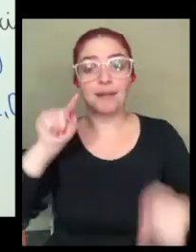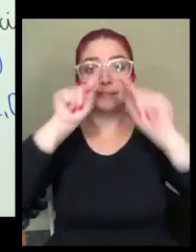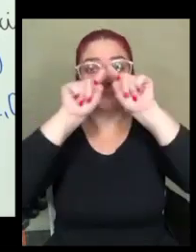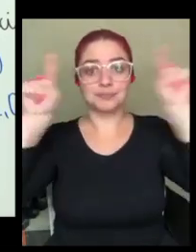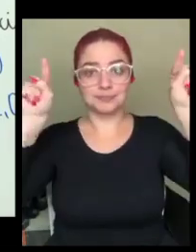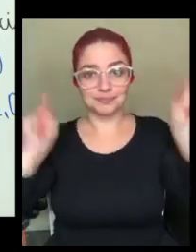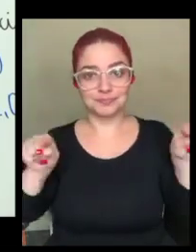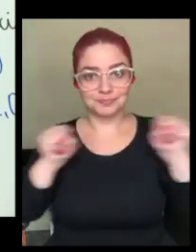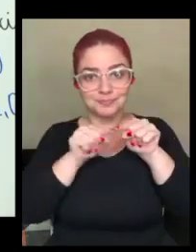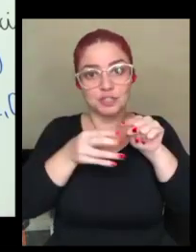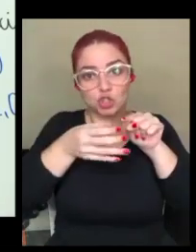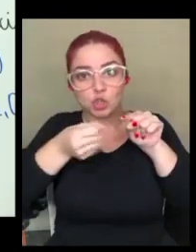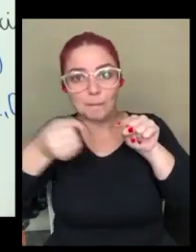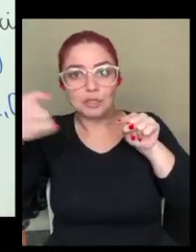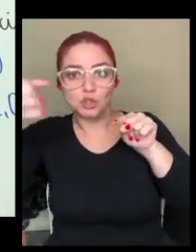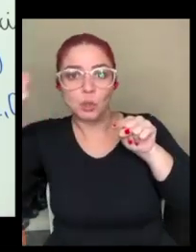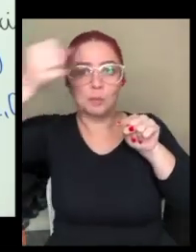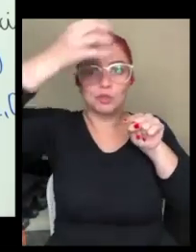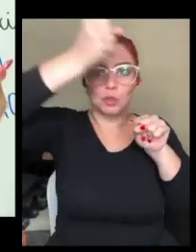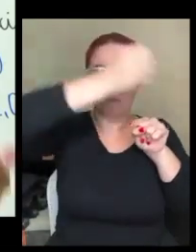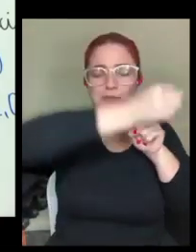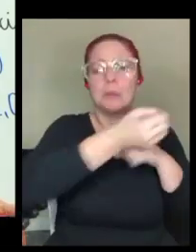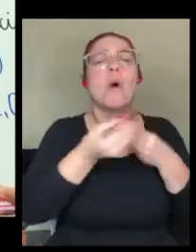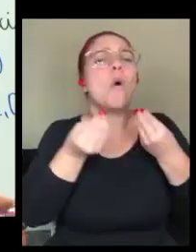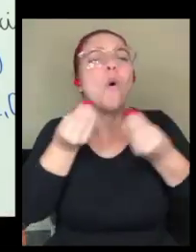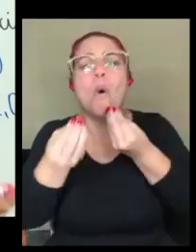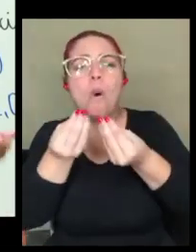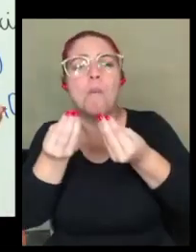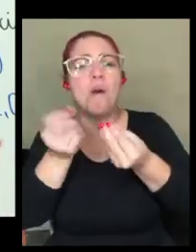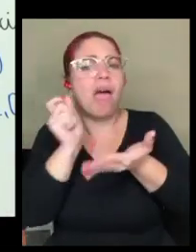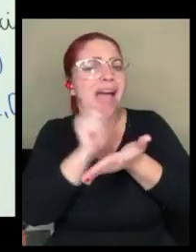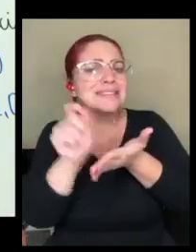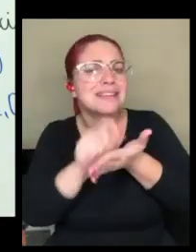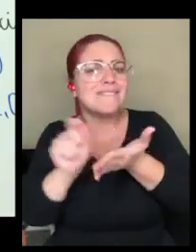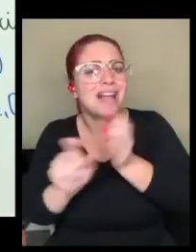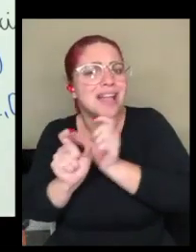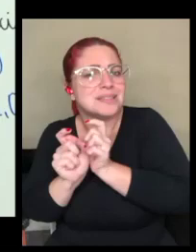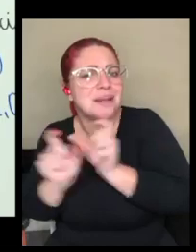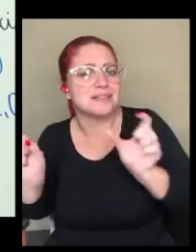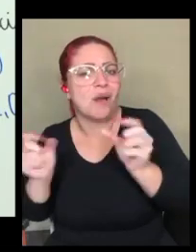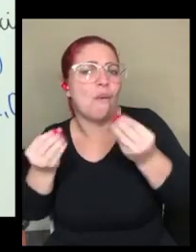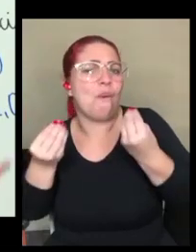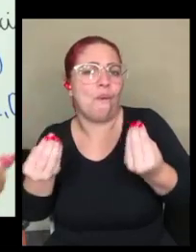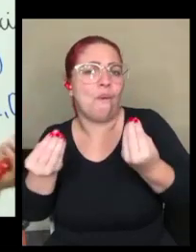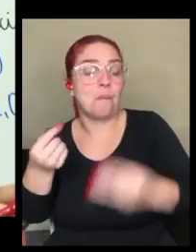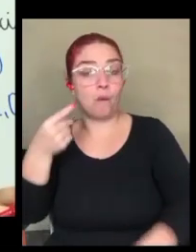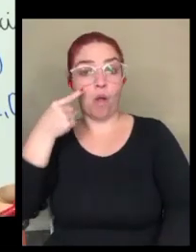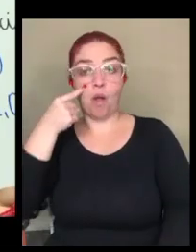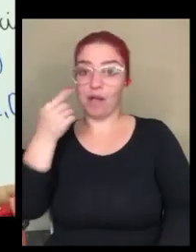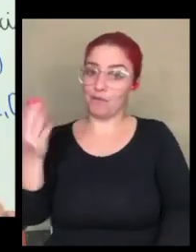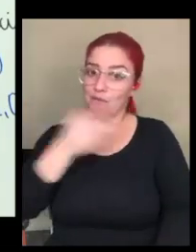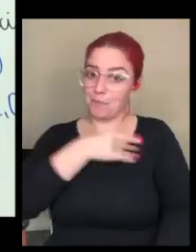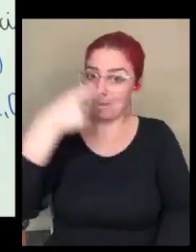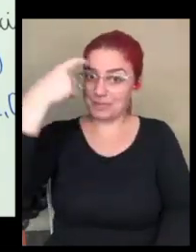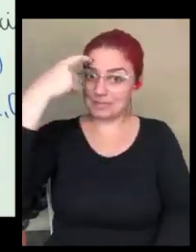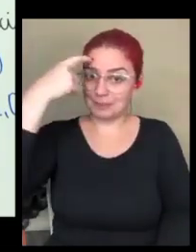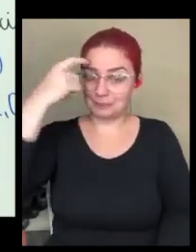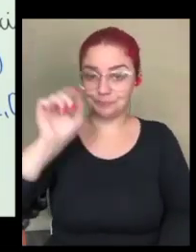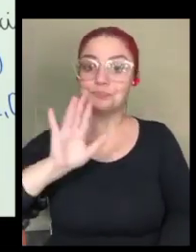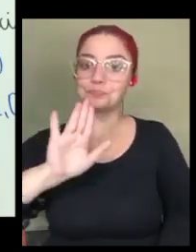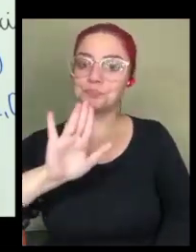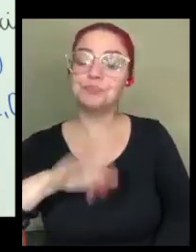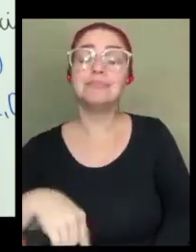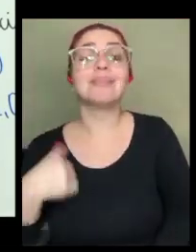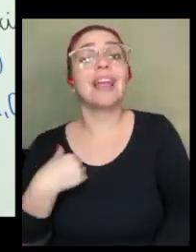do polígono aqui no caso, certo? Então, como que fica a escrita dessa expressão algébrica? Vamos lá